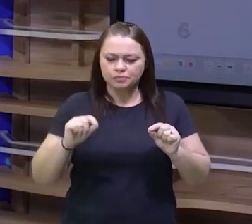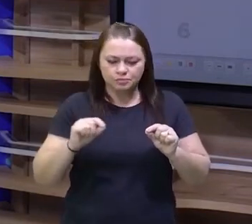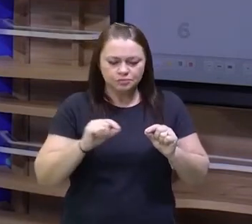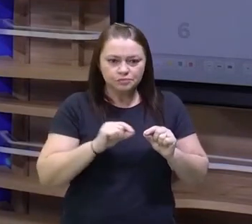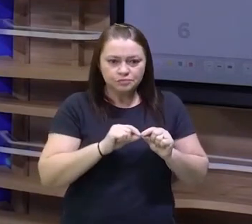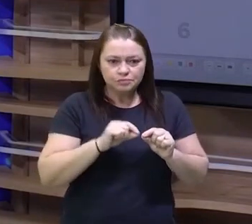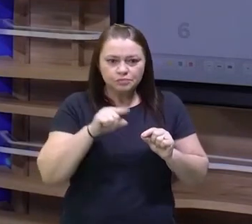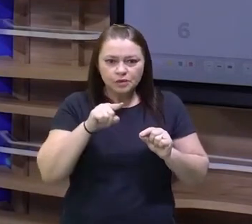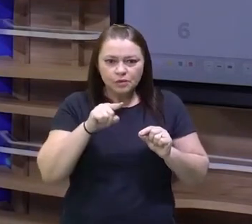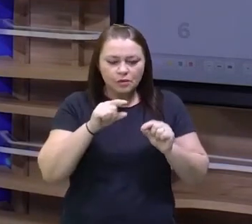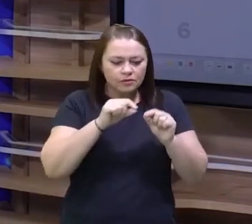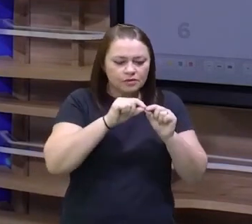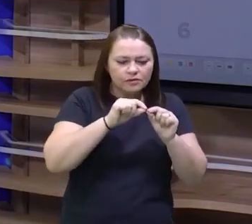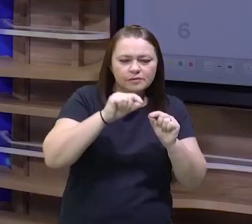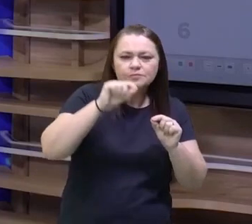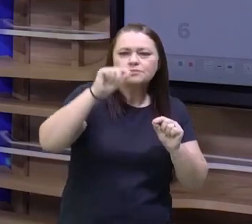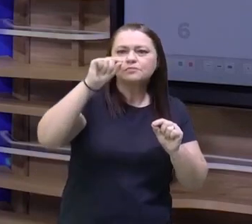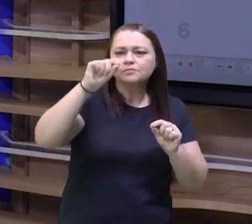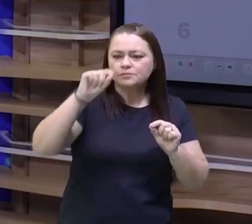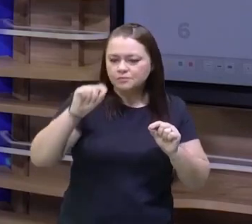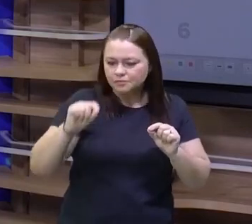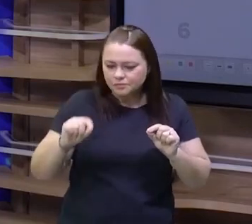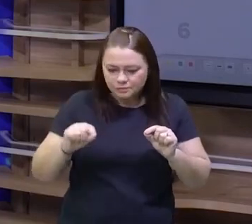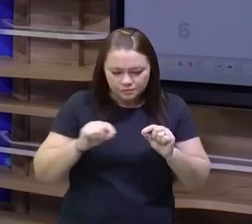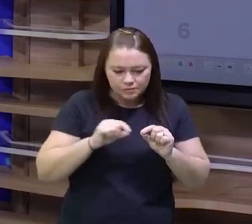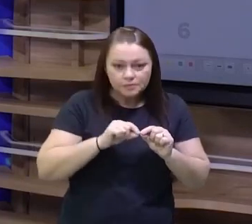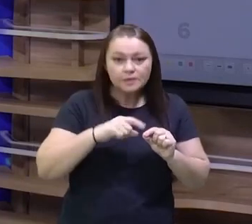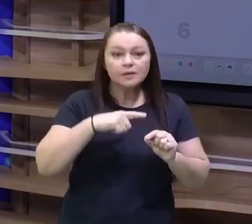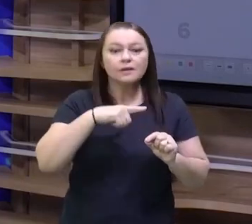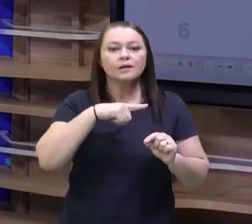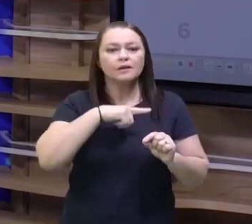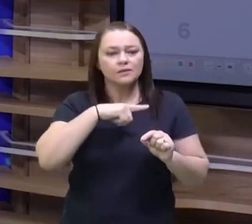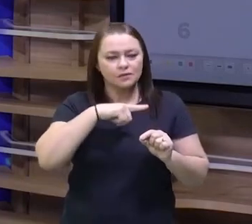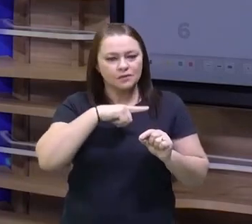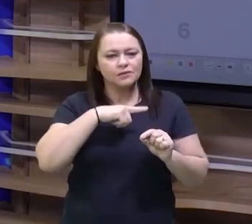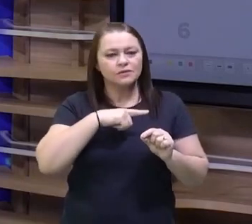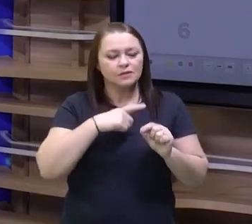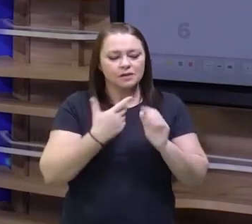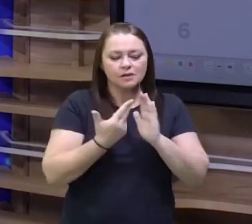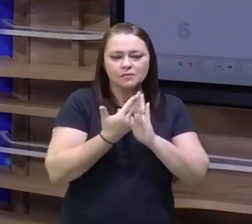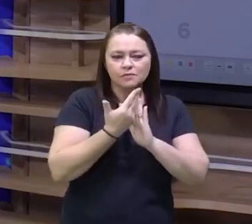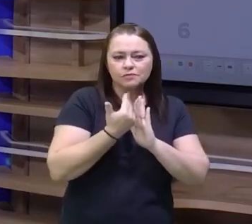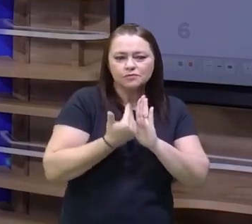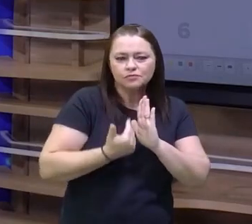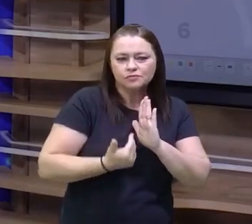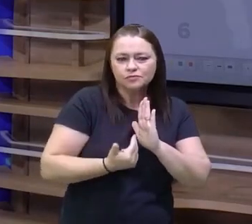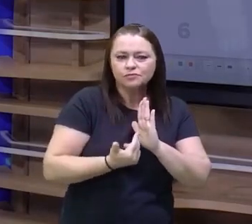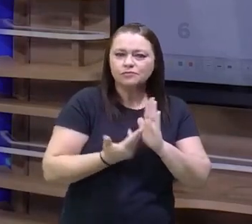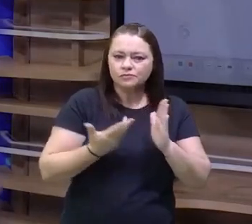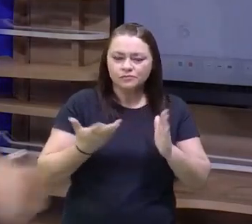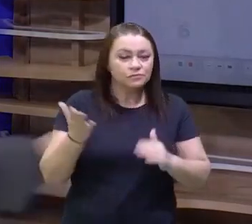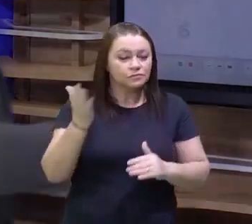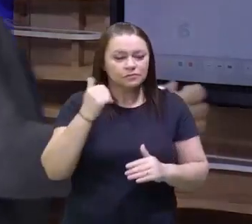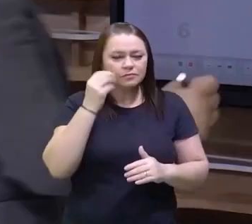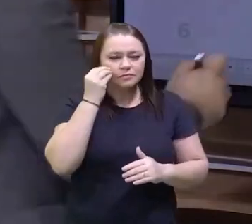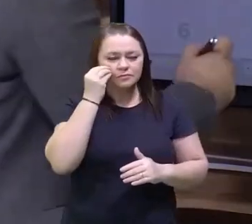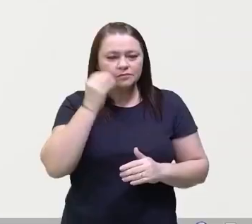quando você vai ligando esses pontos é que nós temos a formação de uma figura plana, ok? Vem comigo.